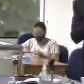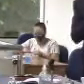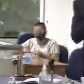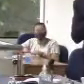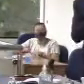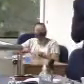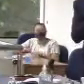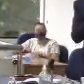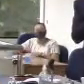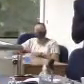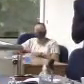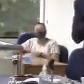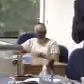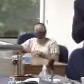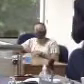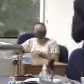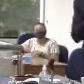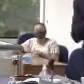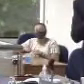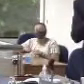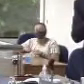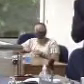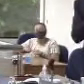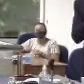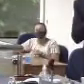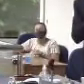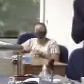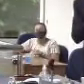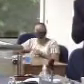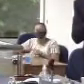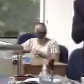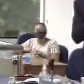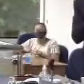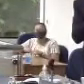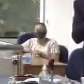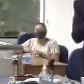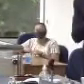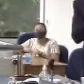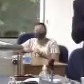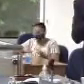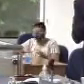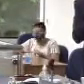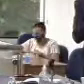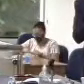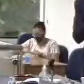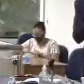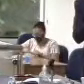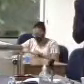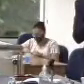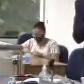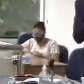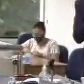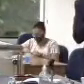porque à medida que a vacina vier, a tendência é sair. E eles previnem que uma terceira onda seria pior